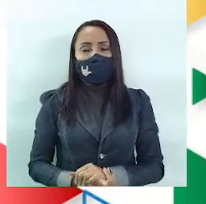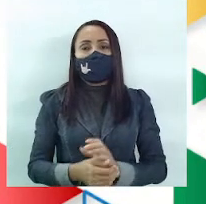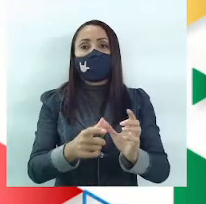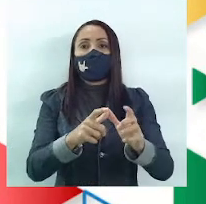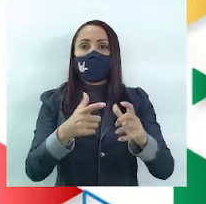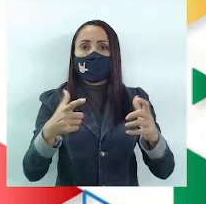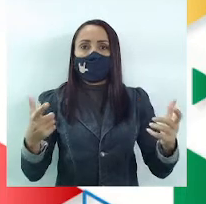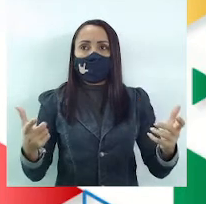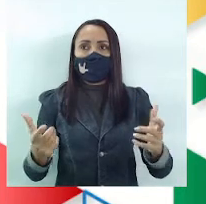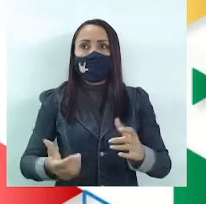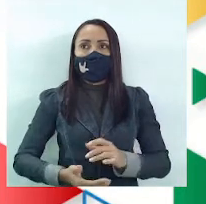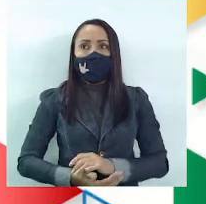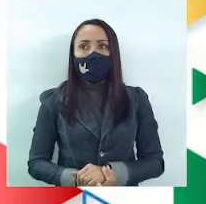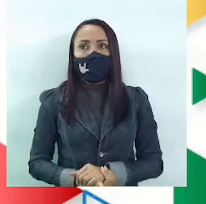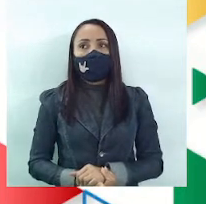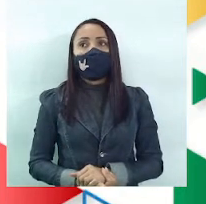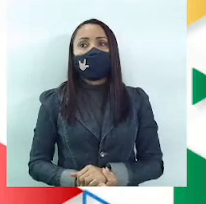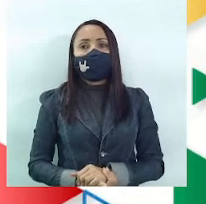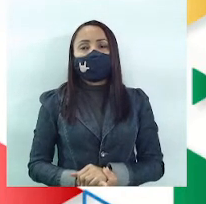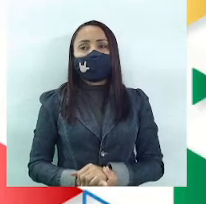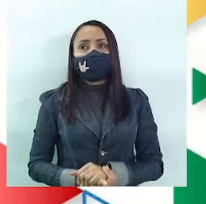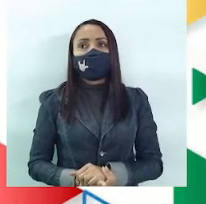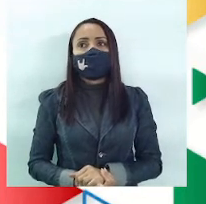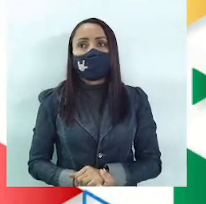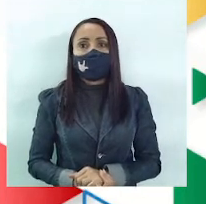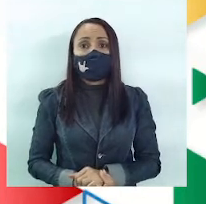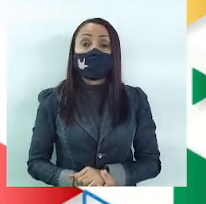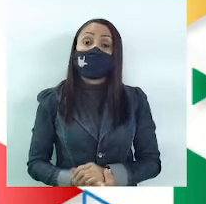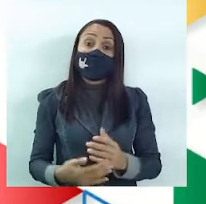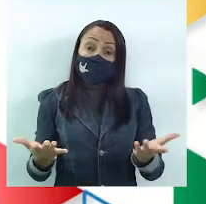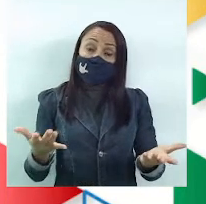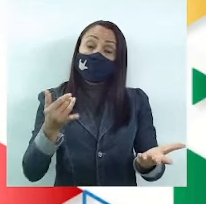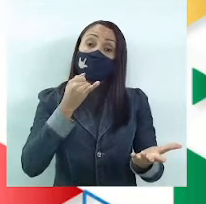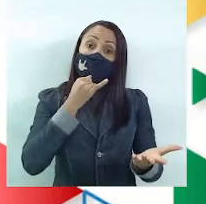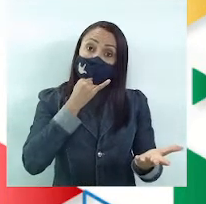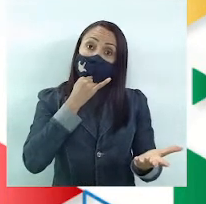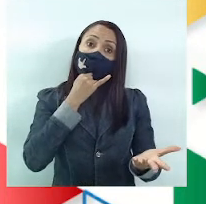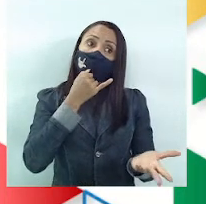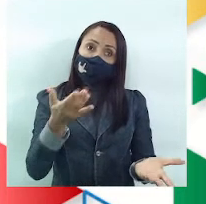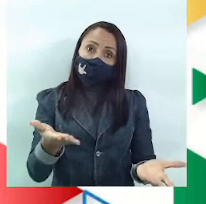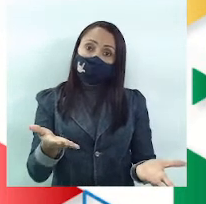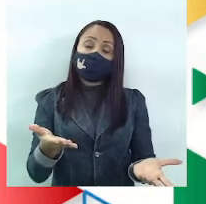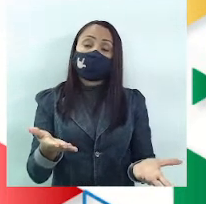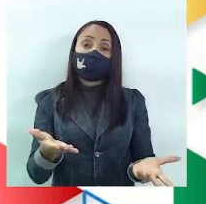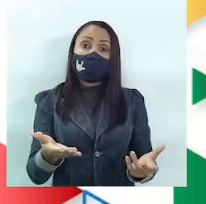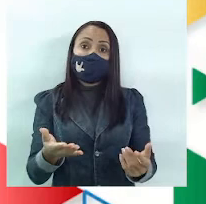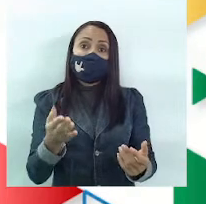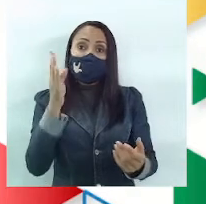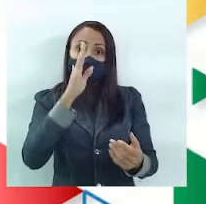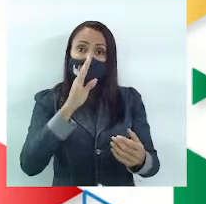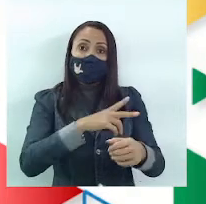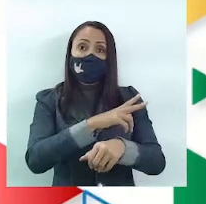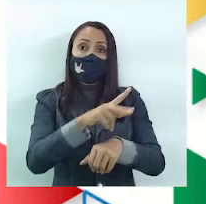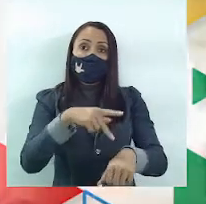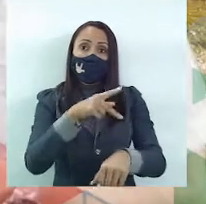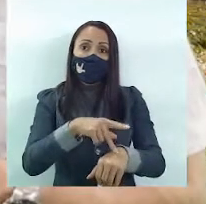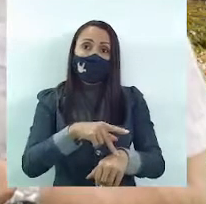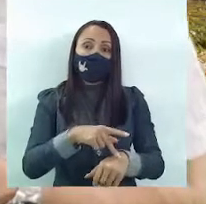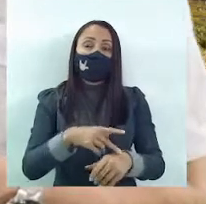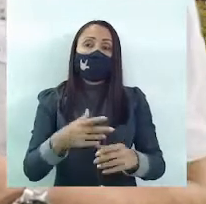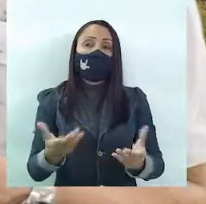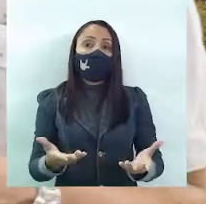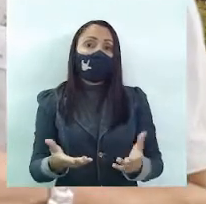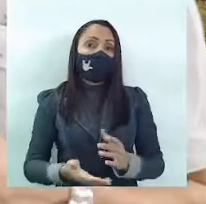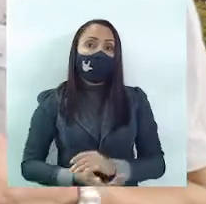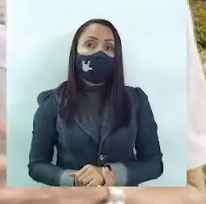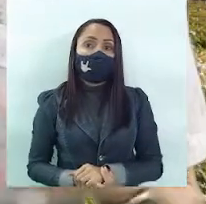esses dados. O acesso mesmo. É um triste dado, né? Brasil, país de banguelas. Porque antigamente